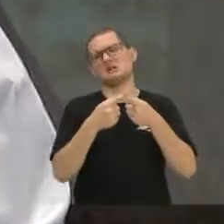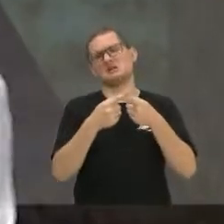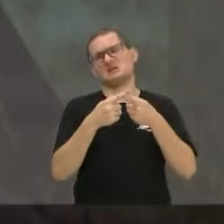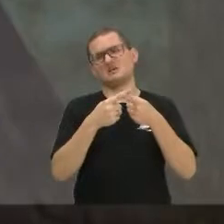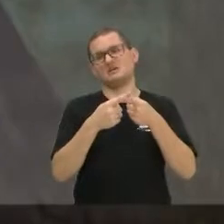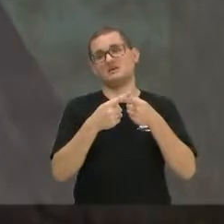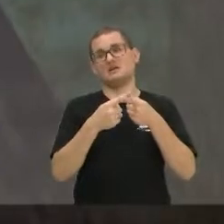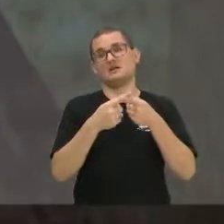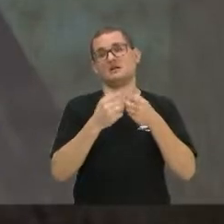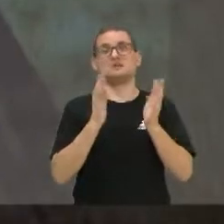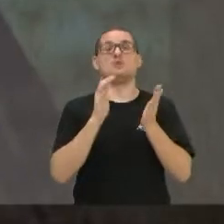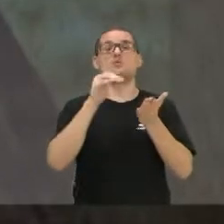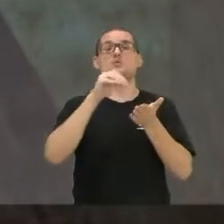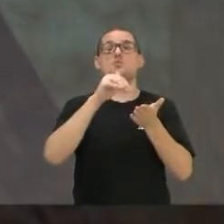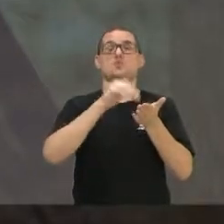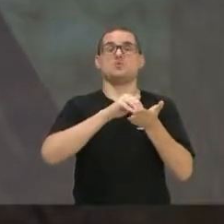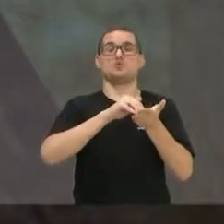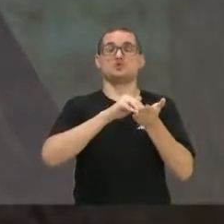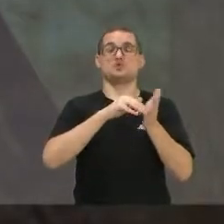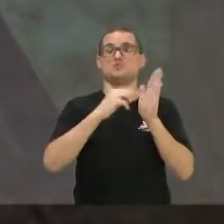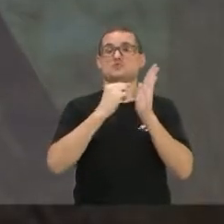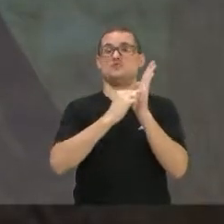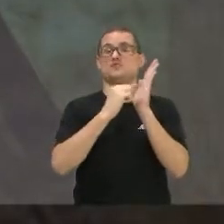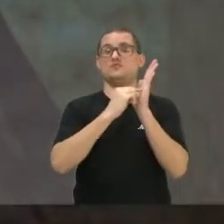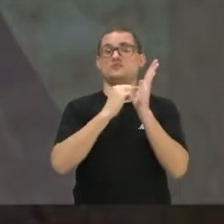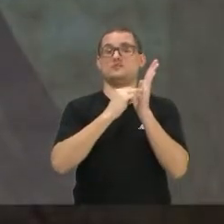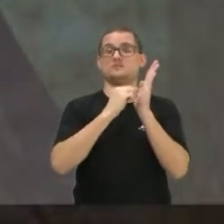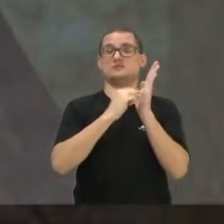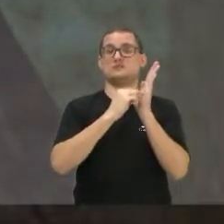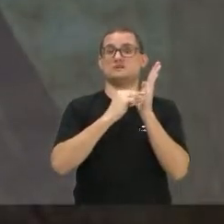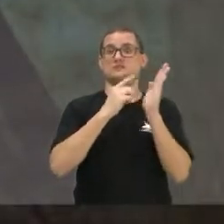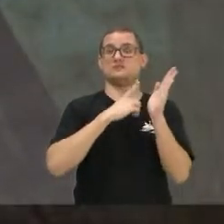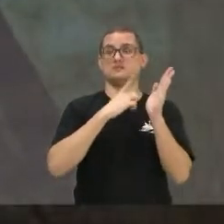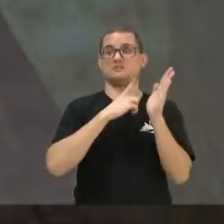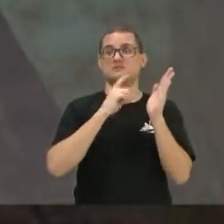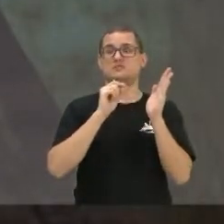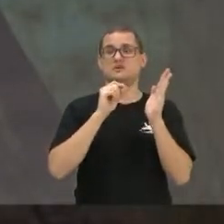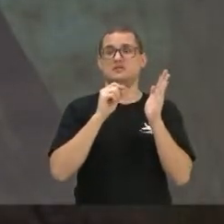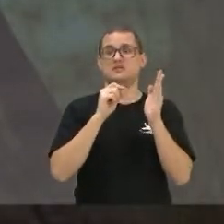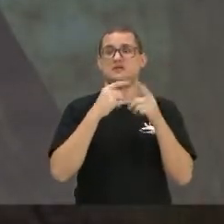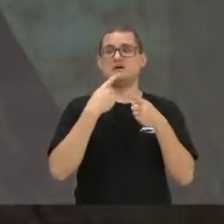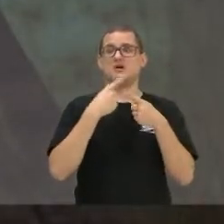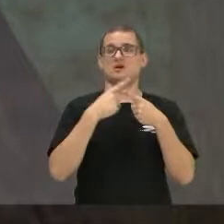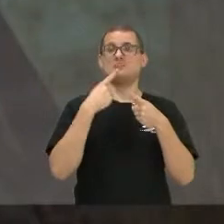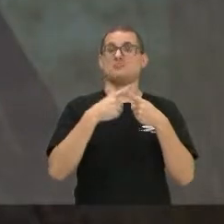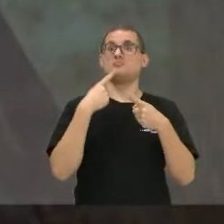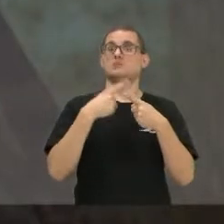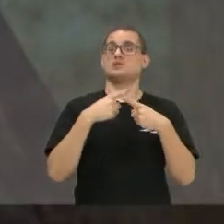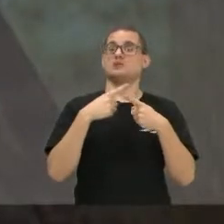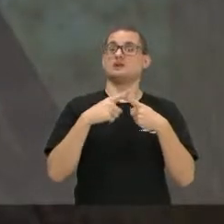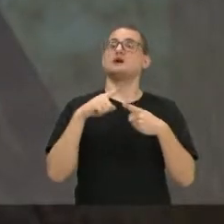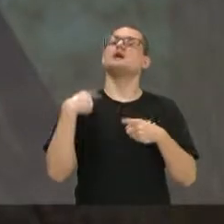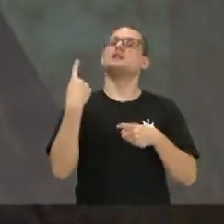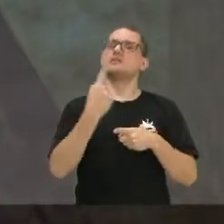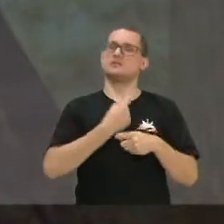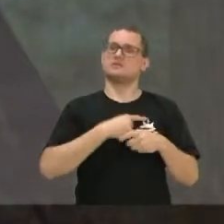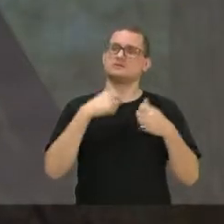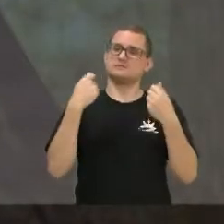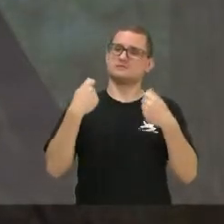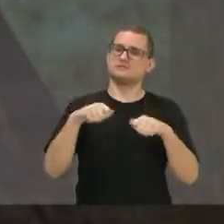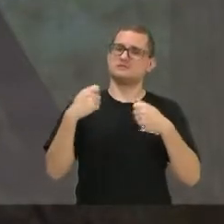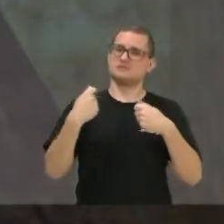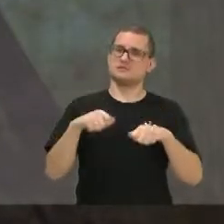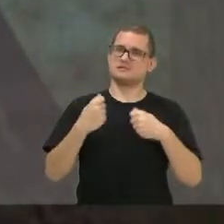último versículo da outra do do último encontro porque é necessário que continues